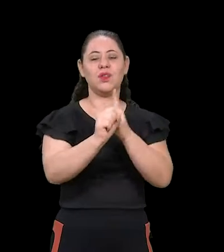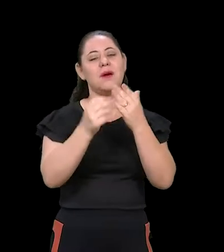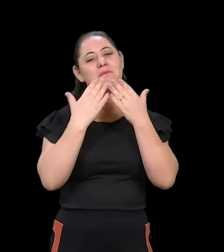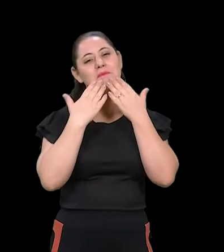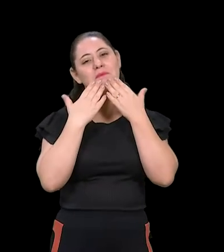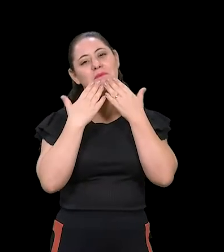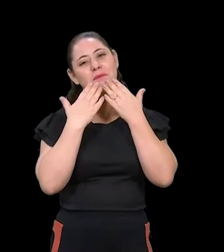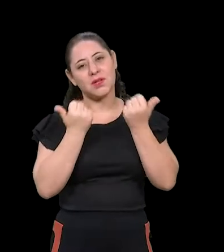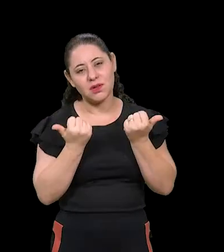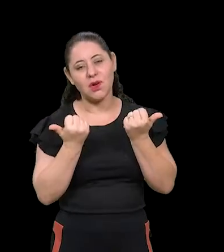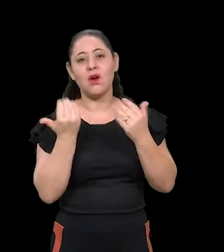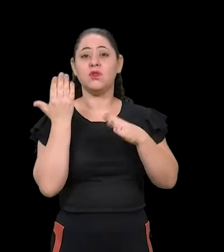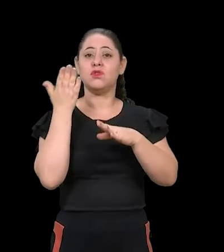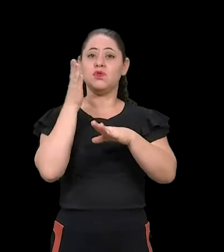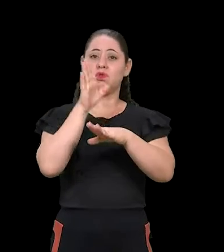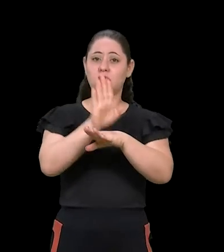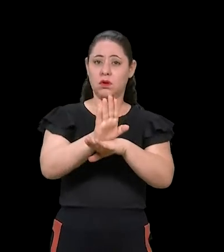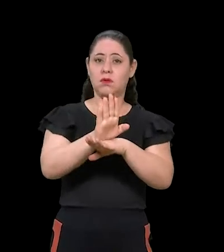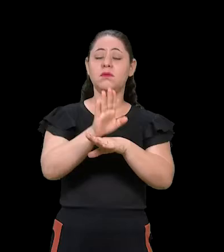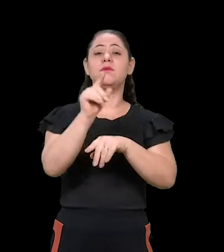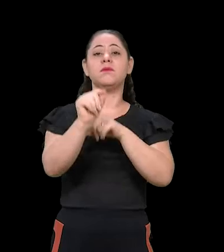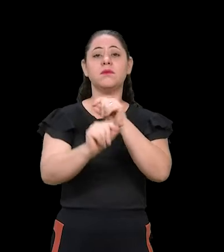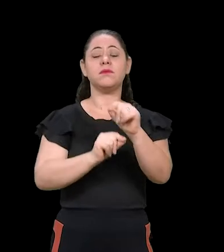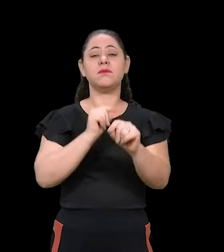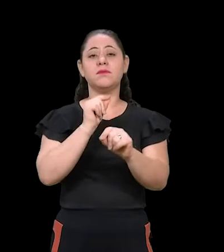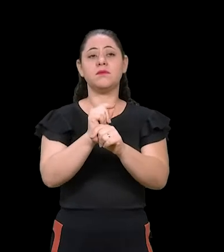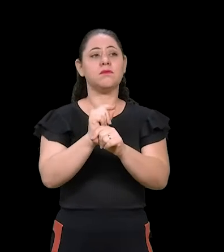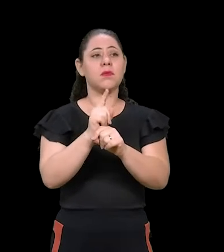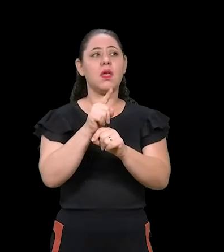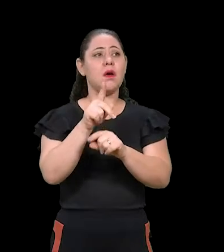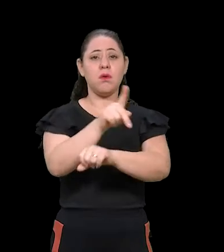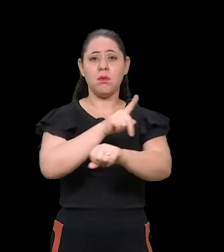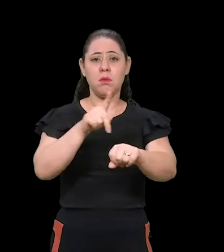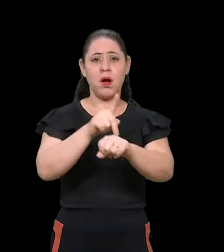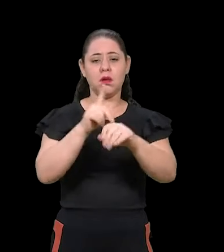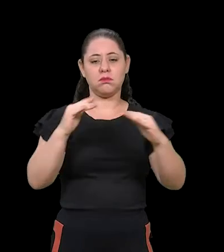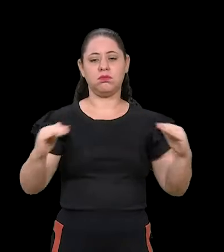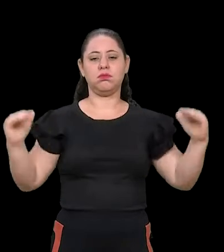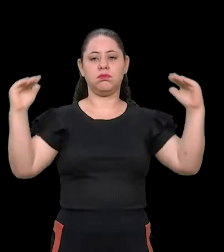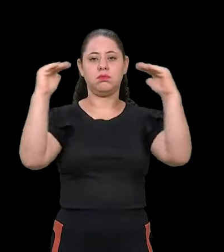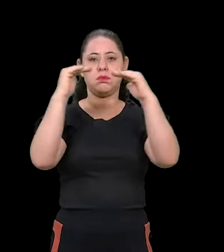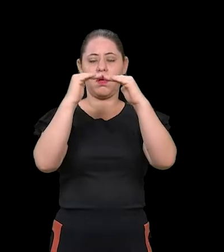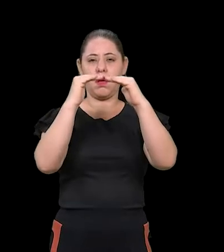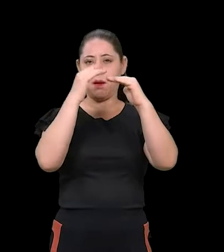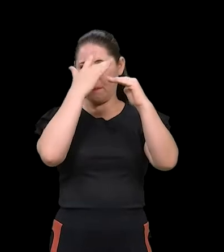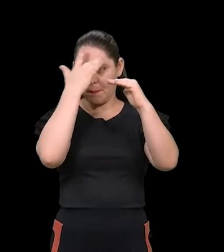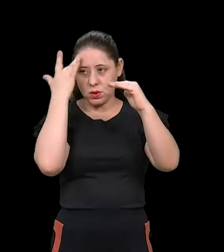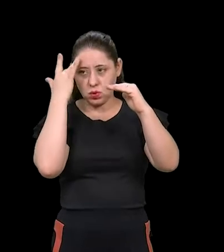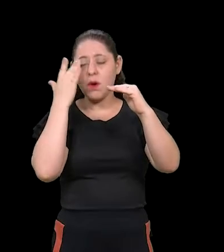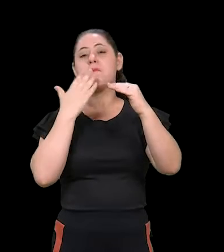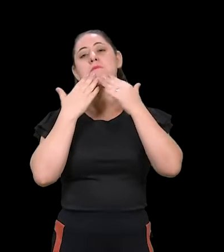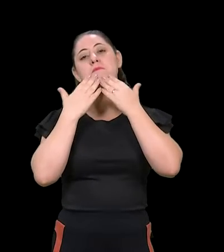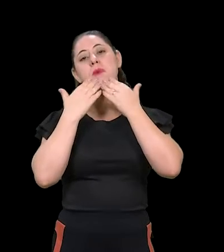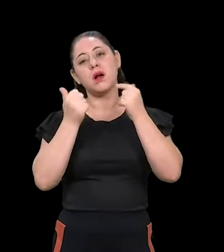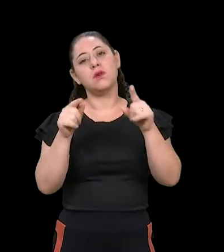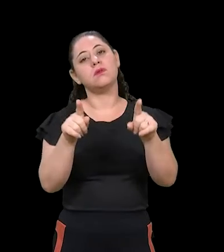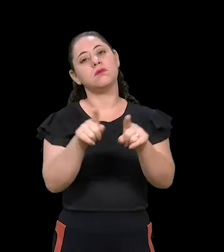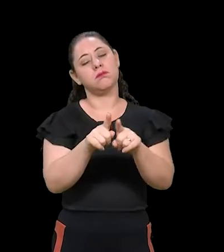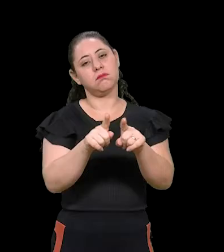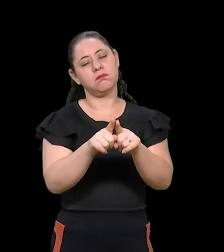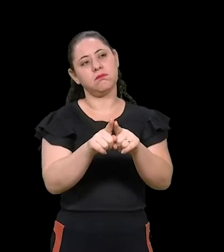para uma sociedade melhor, poder contribuir para um país mais igual, para pessoas